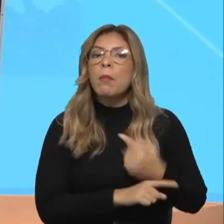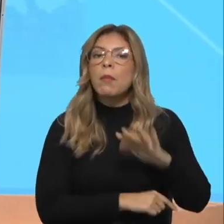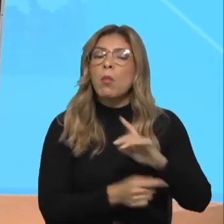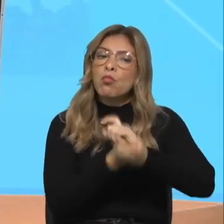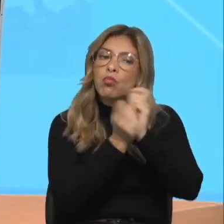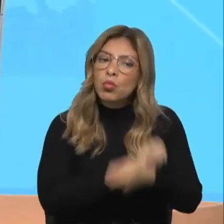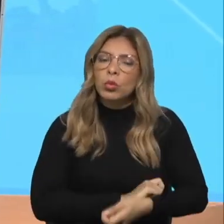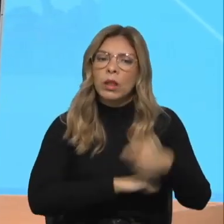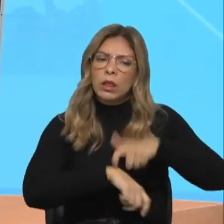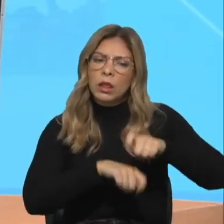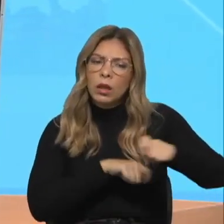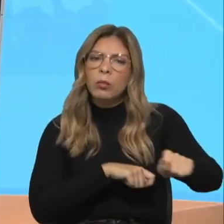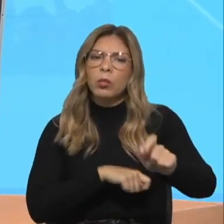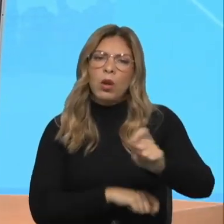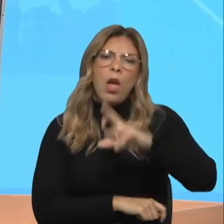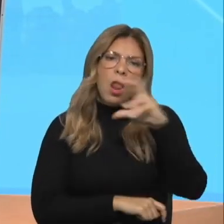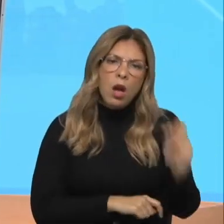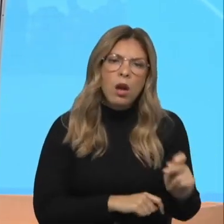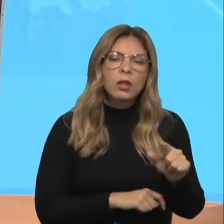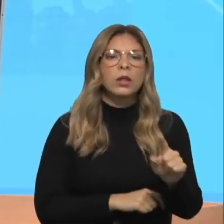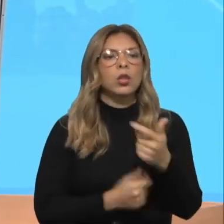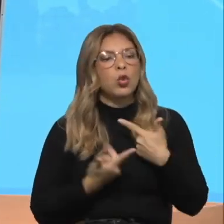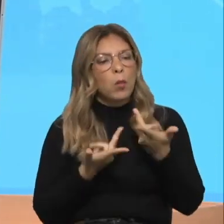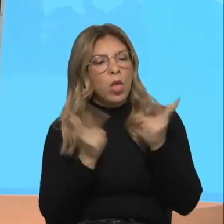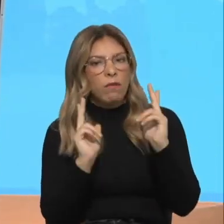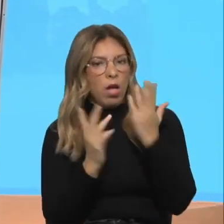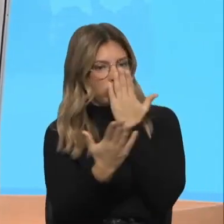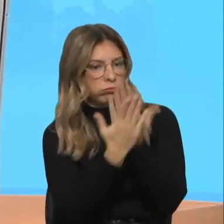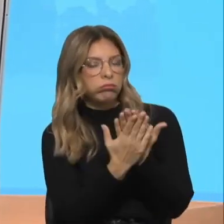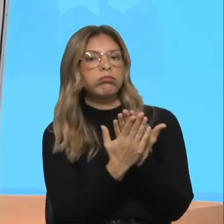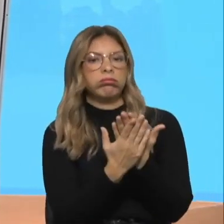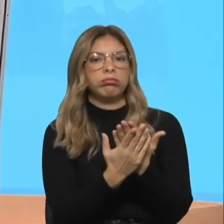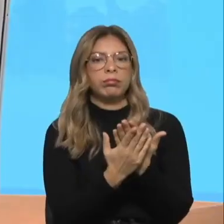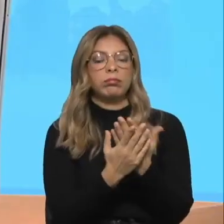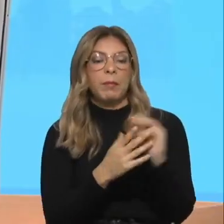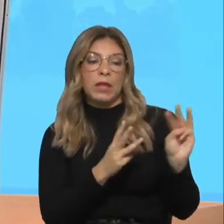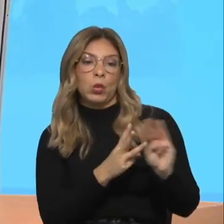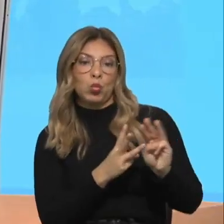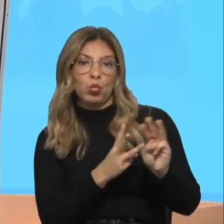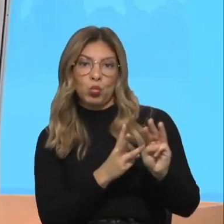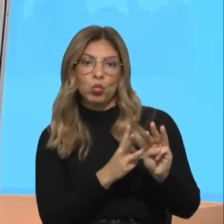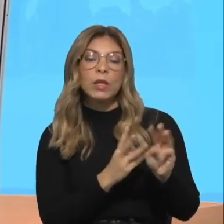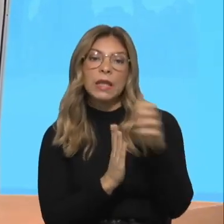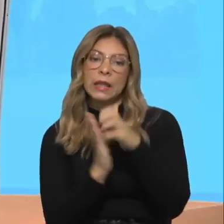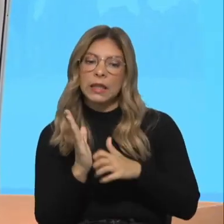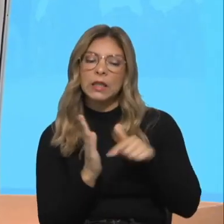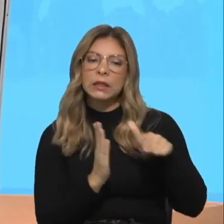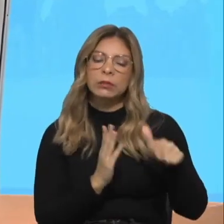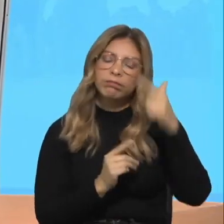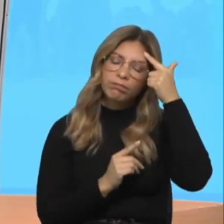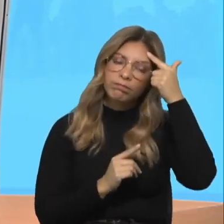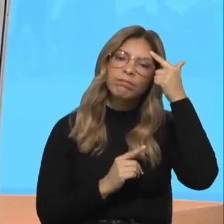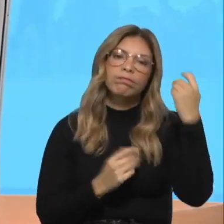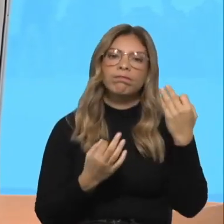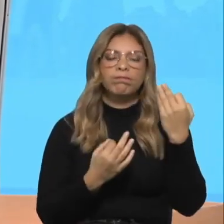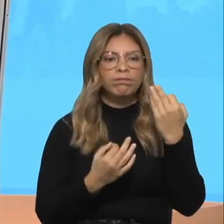de era, de tempo. Talvez essa disponibilidade, e é aí que vou buscar Mateus, onde é uma disponibilidade para enfrentar